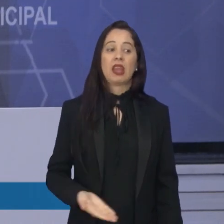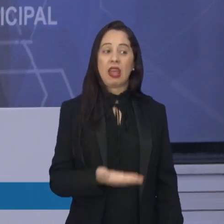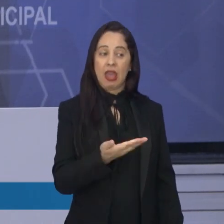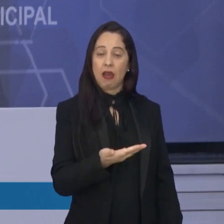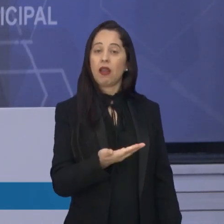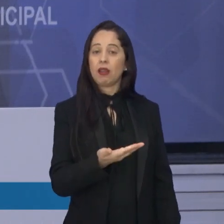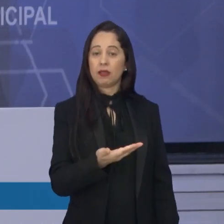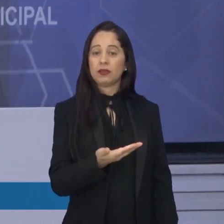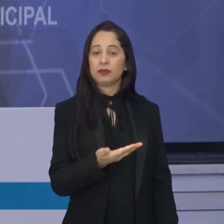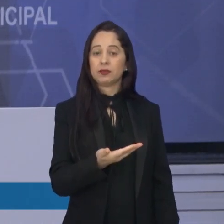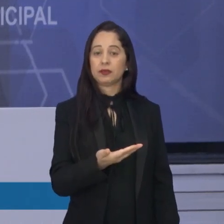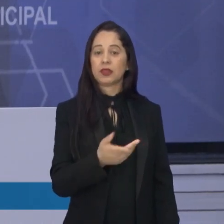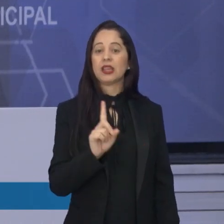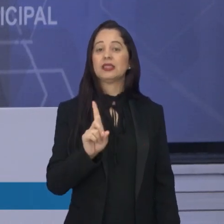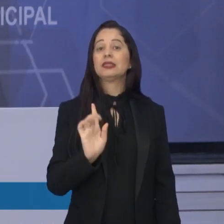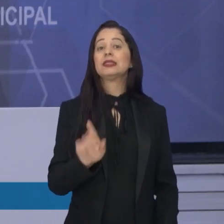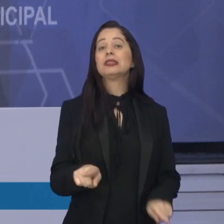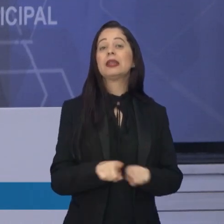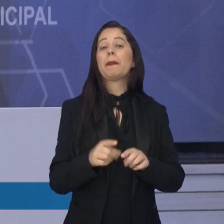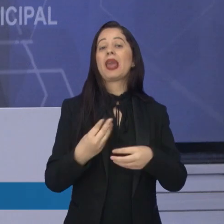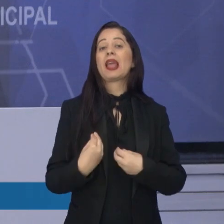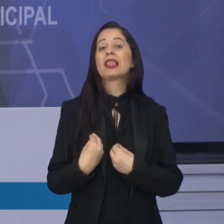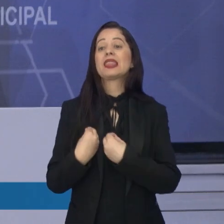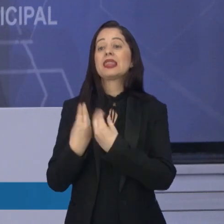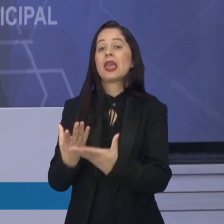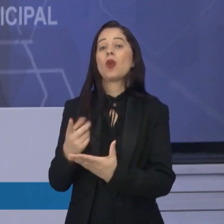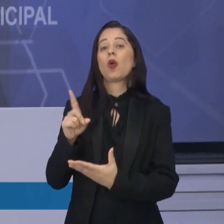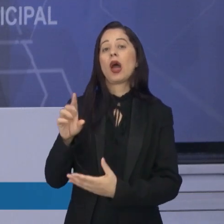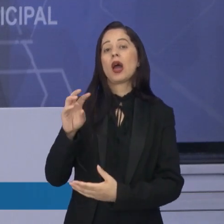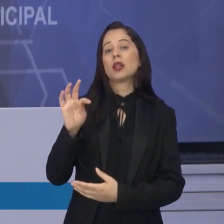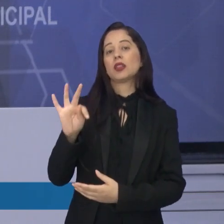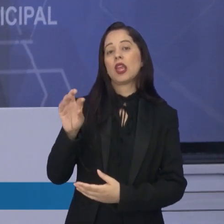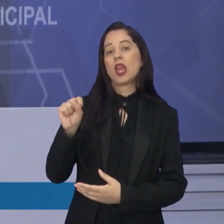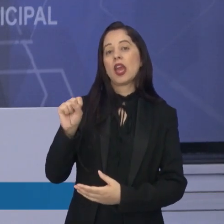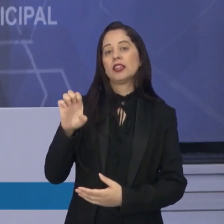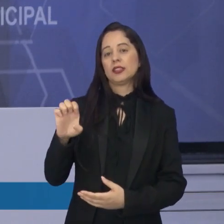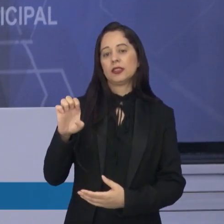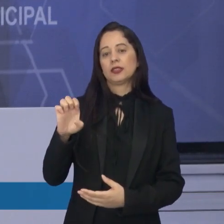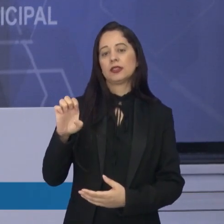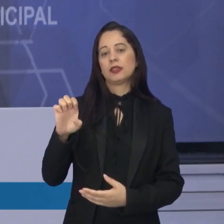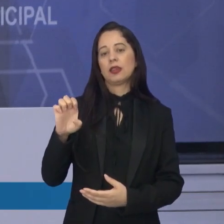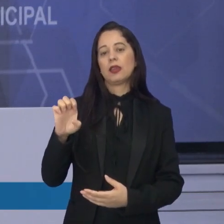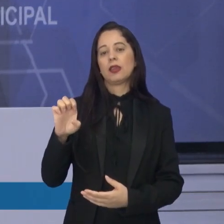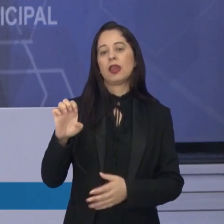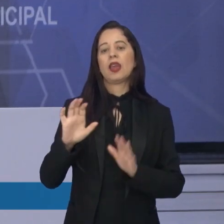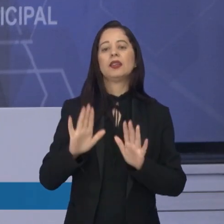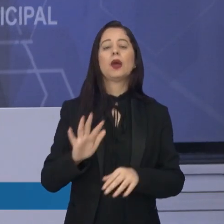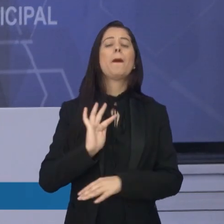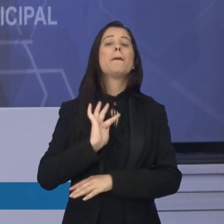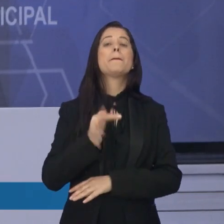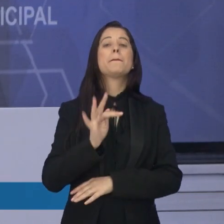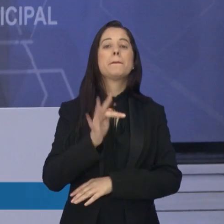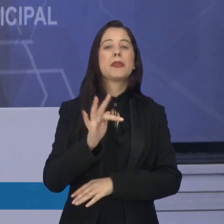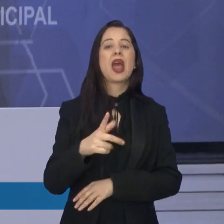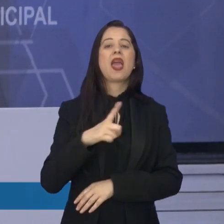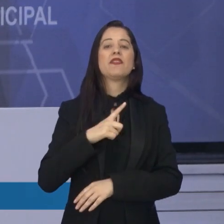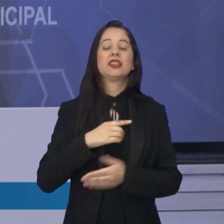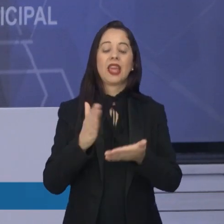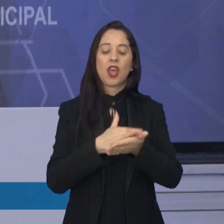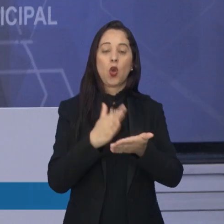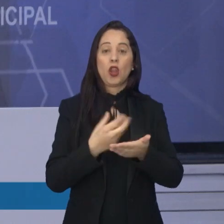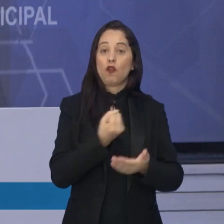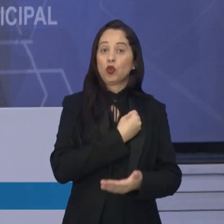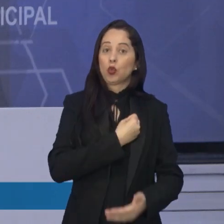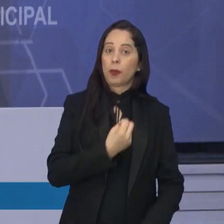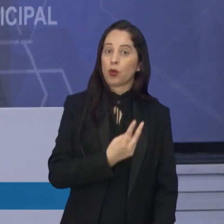também doou para o TSE os direitos autorais, ou seja, em breve nós teremos uma segunda edição,